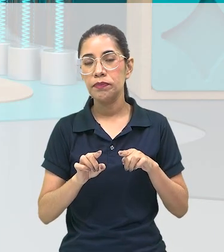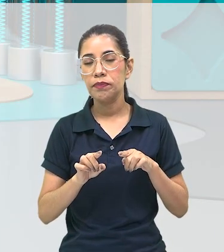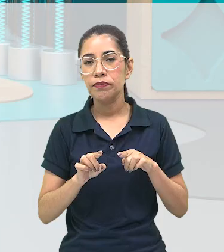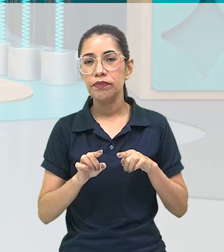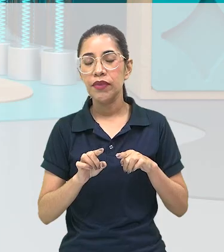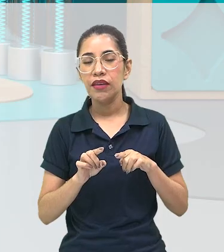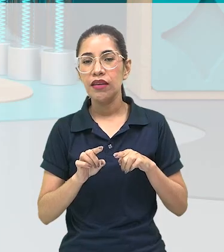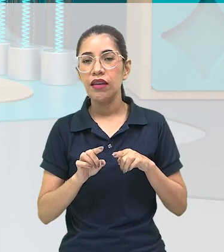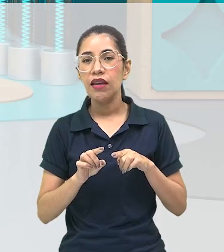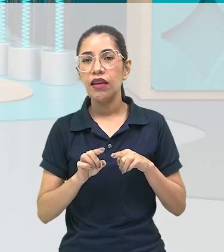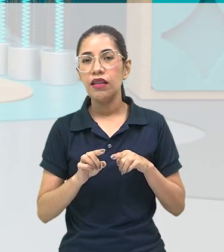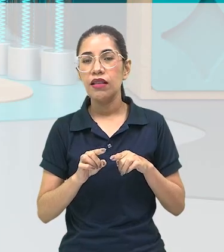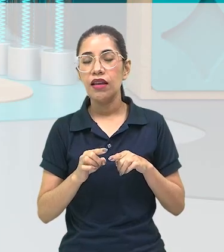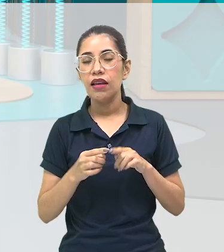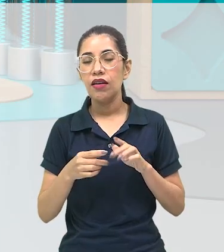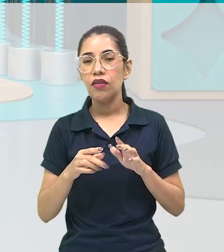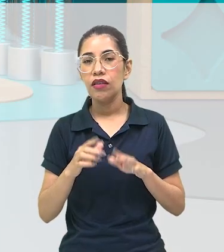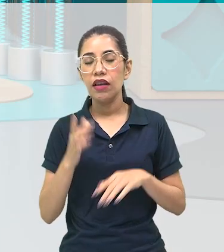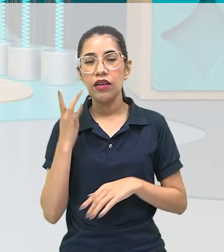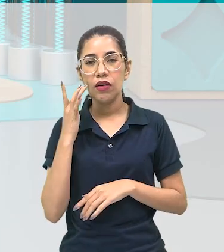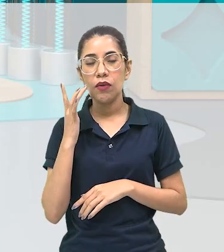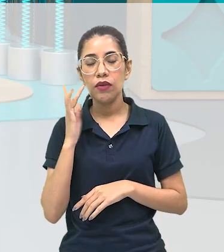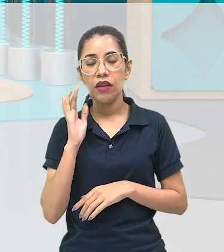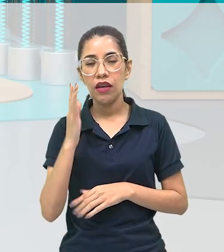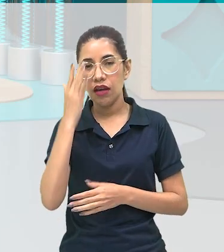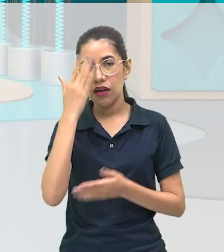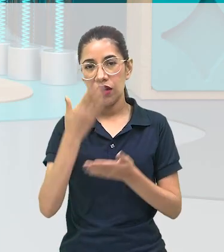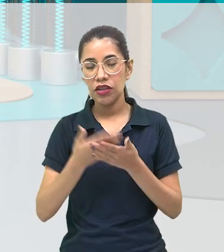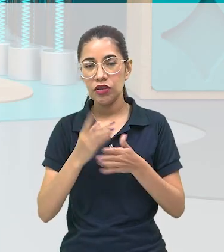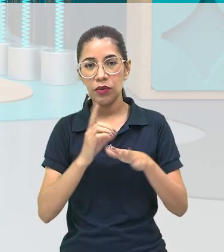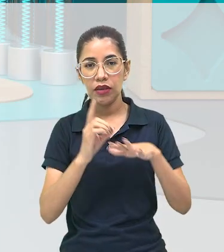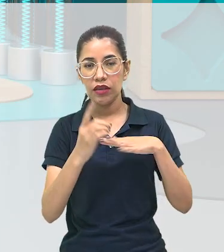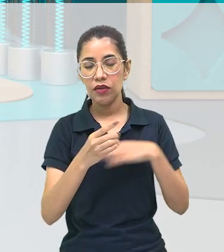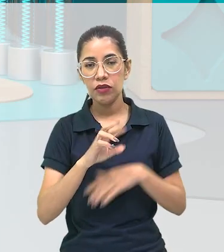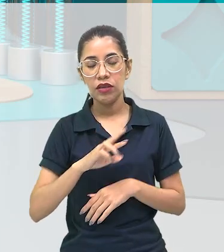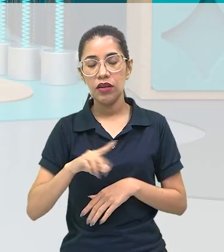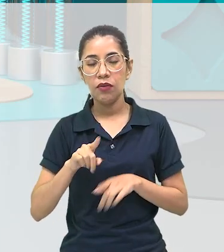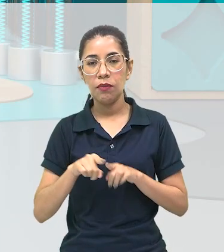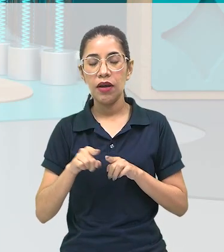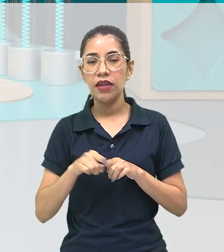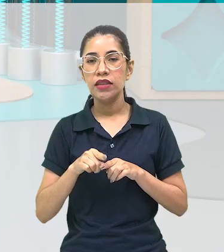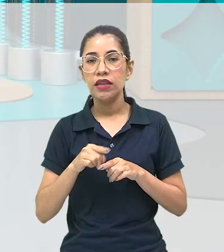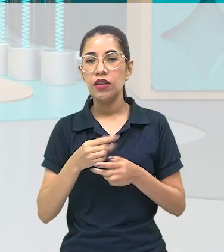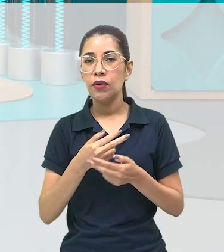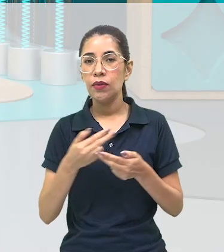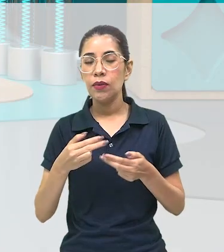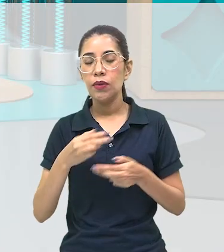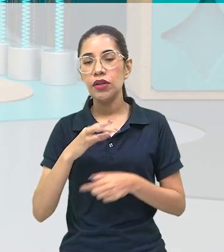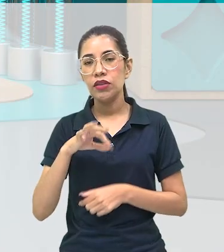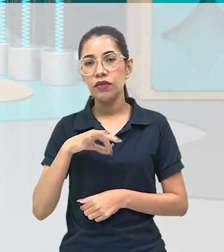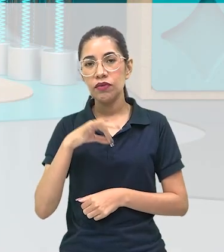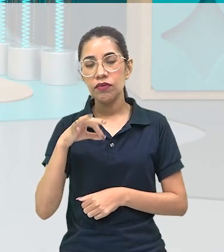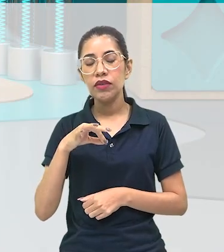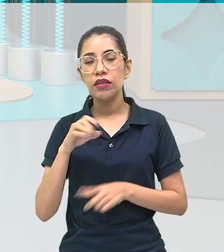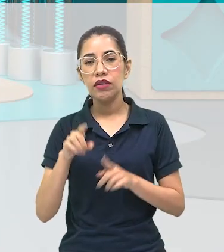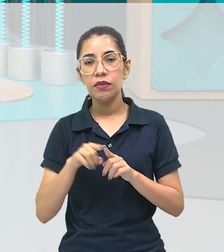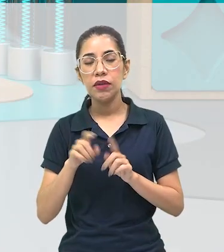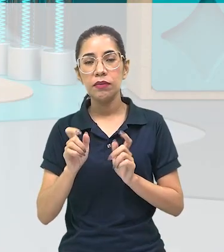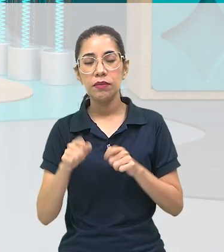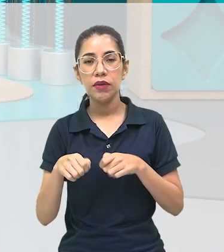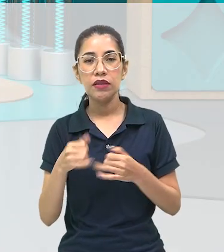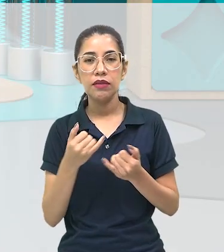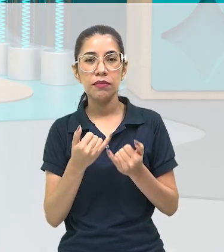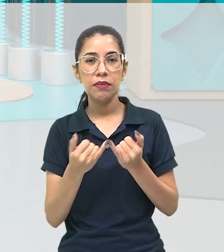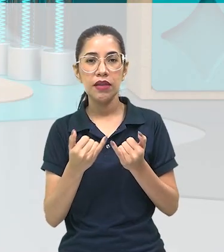né? Os japoneses não acreditam totalmente em deuses, mas sim em seres divinos, né? Que podem